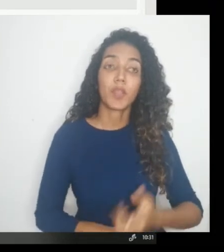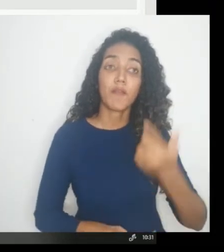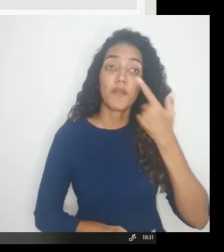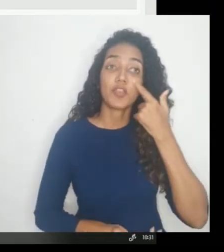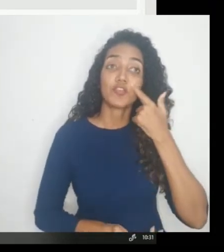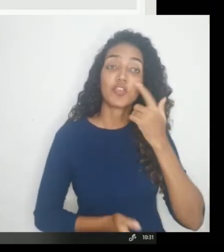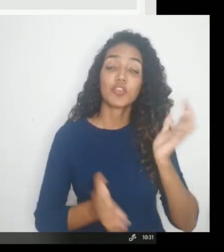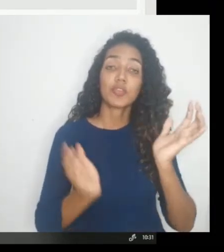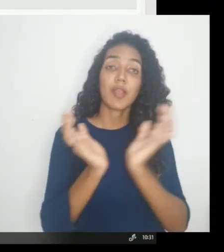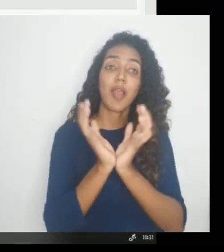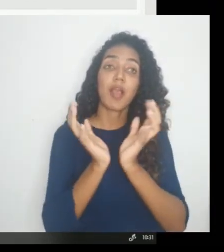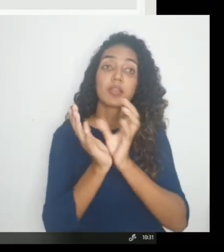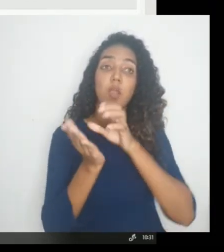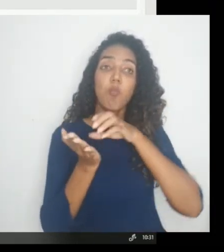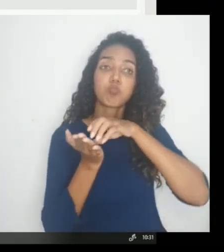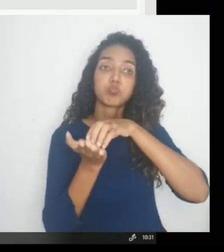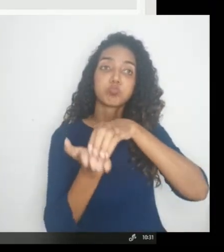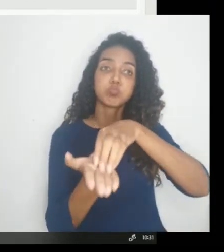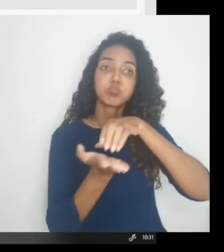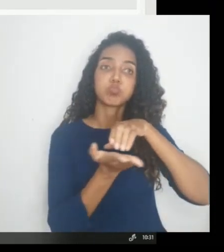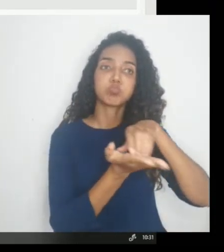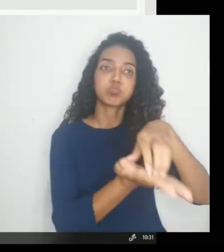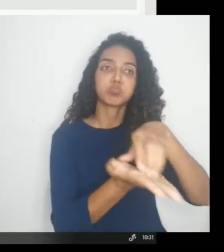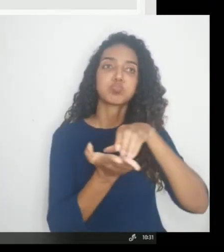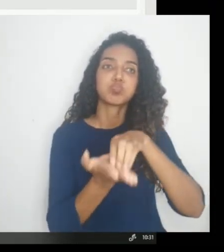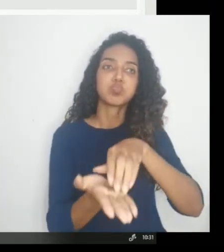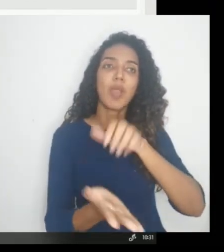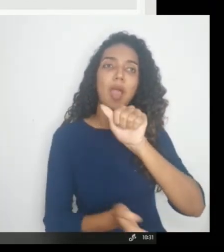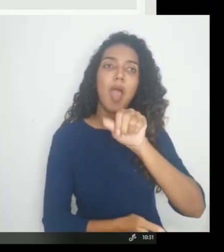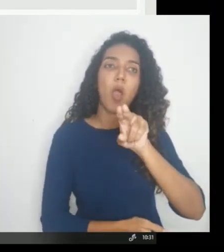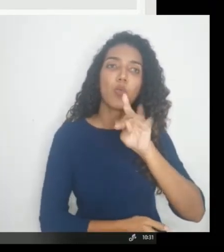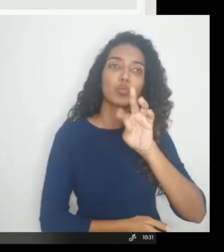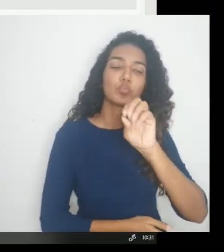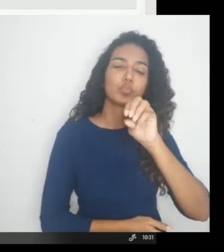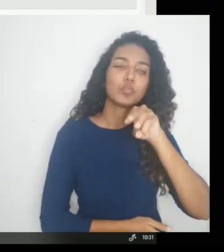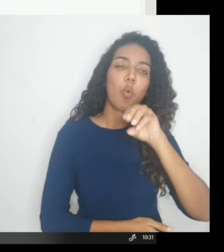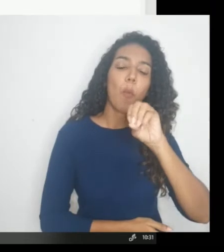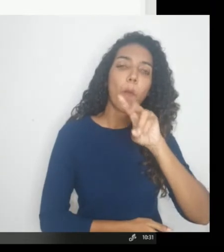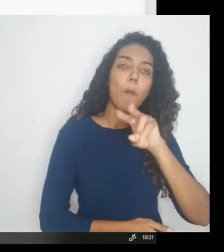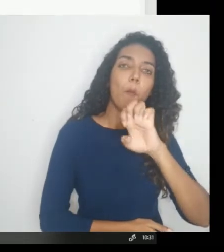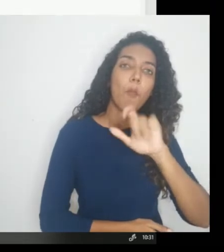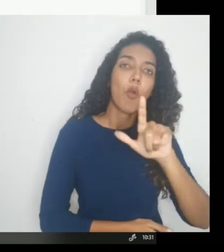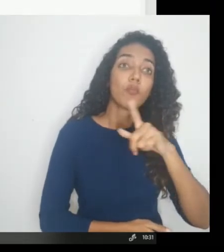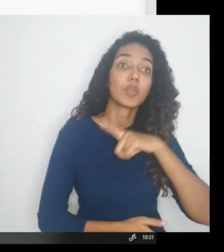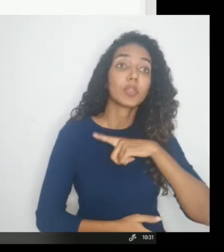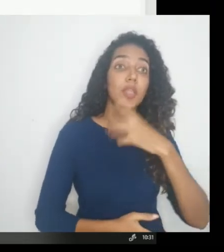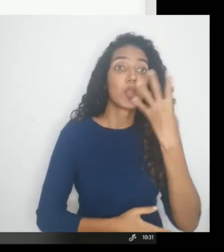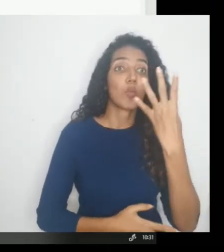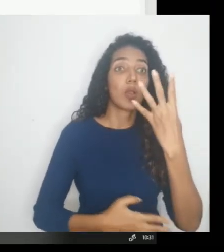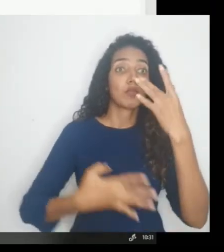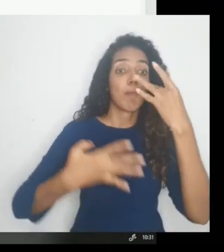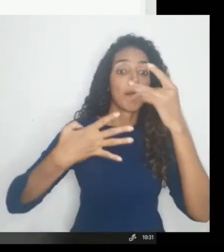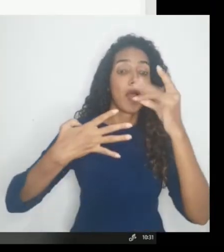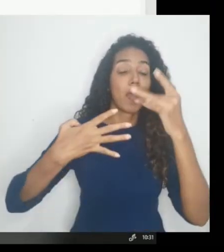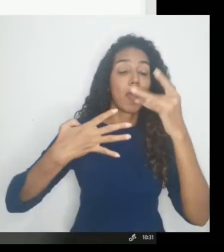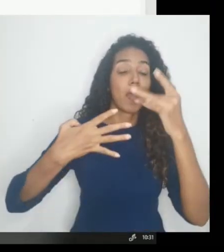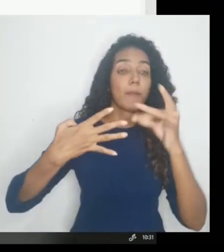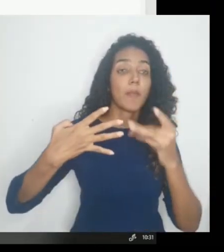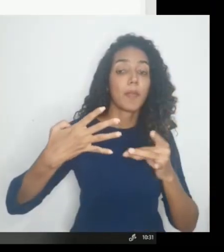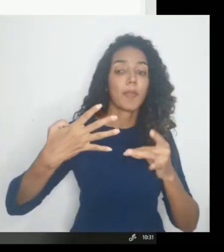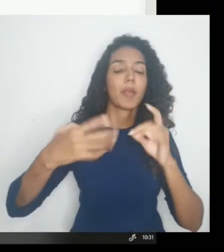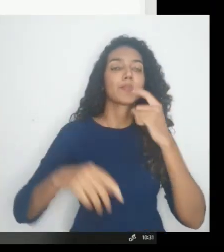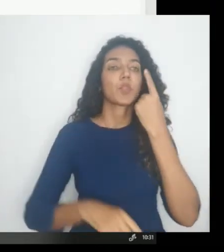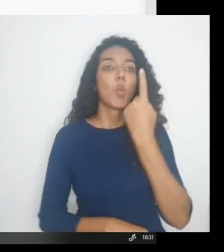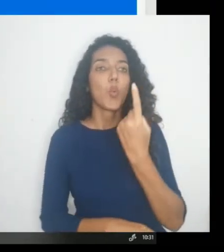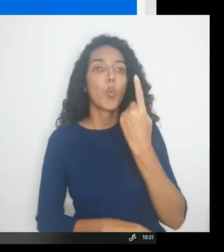classe automóvel bem simples, que tem 4 atributos, um construtor e 3